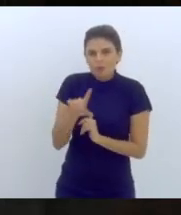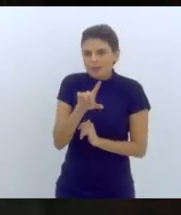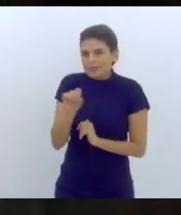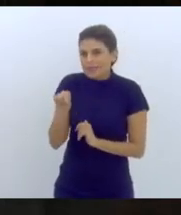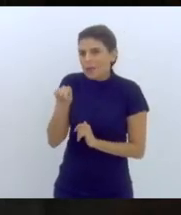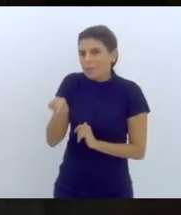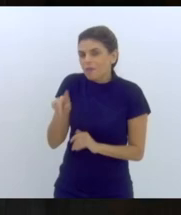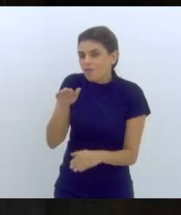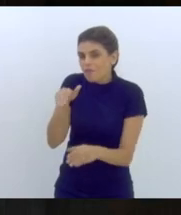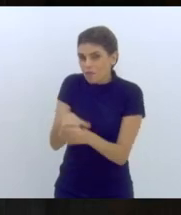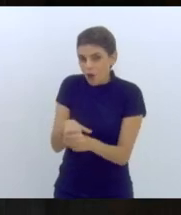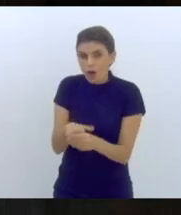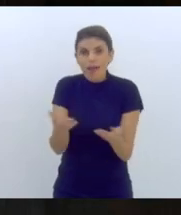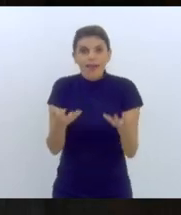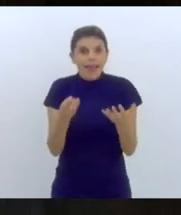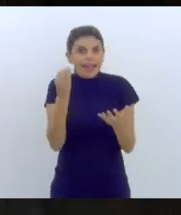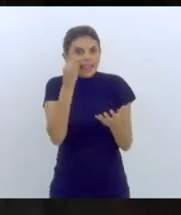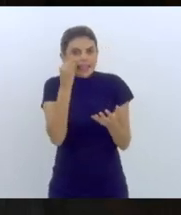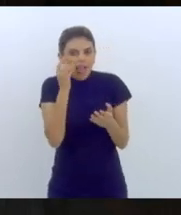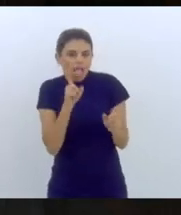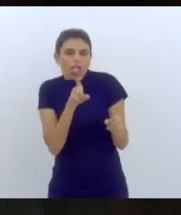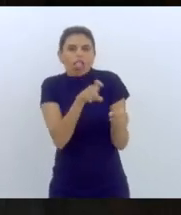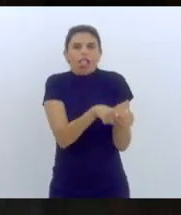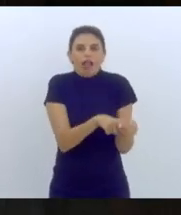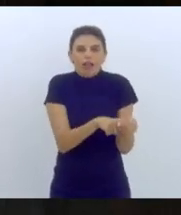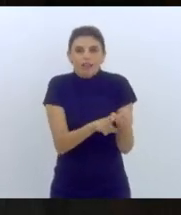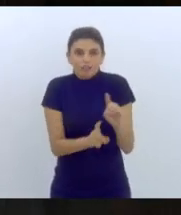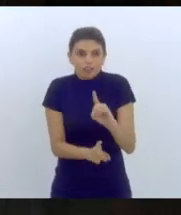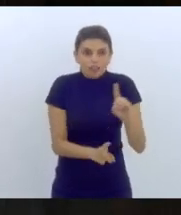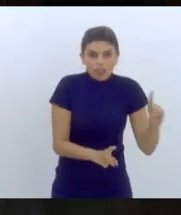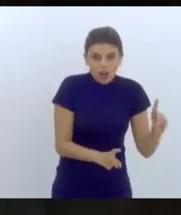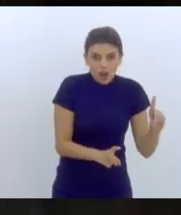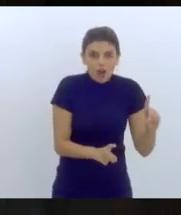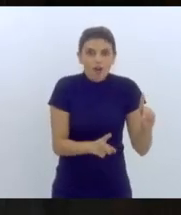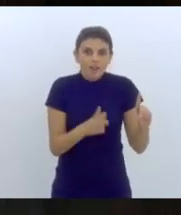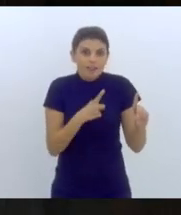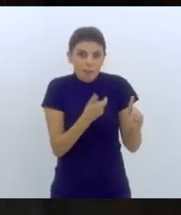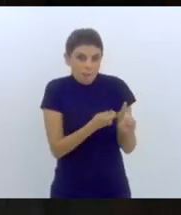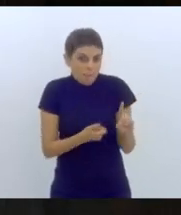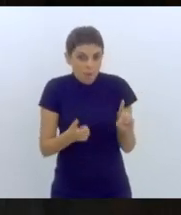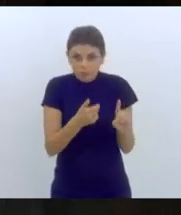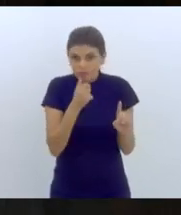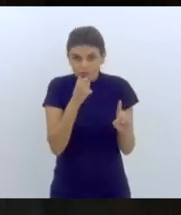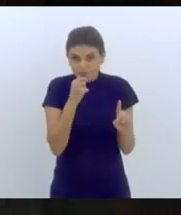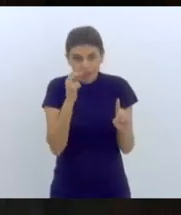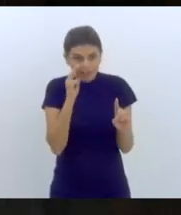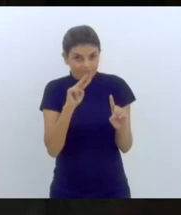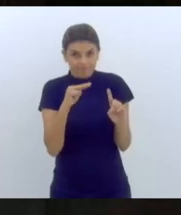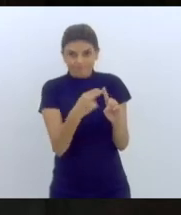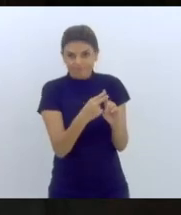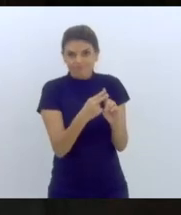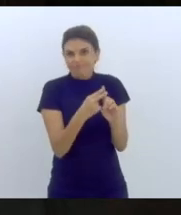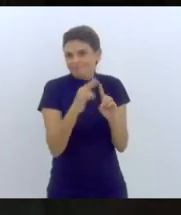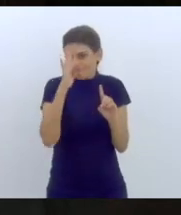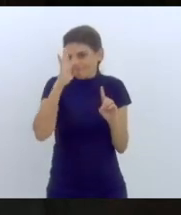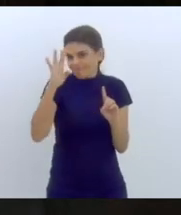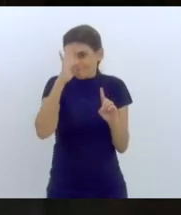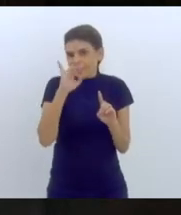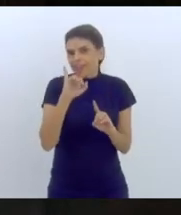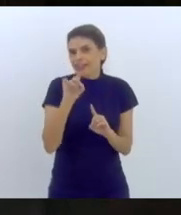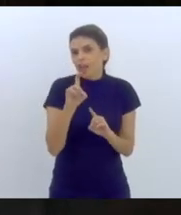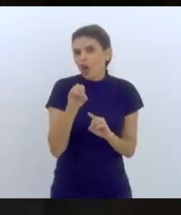eleitorado ideológico de extrema-direita, que viu que de ideológico o deputado tem pouca coisa, e fica